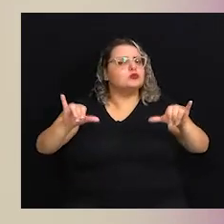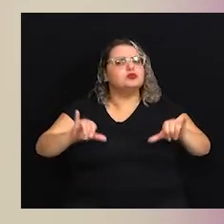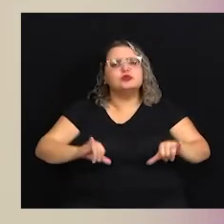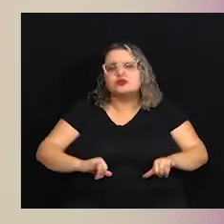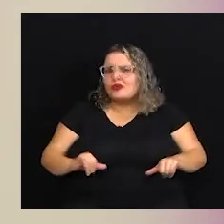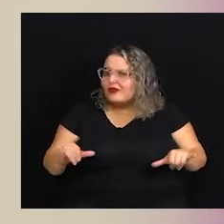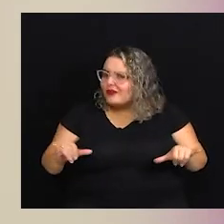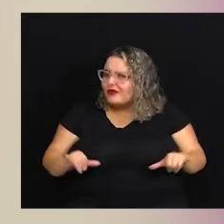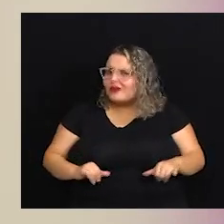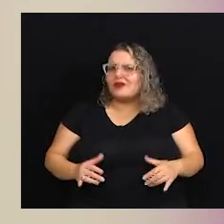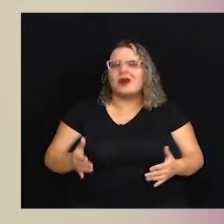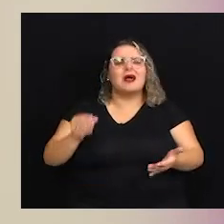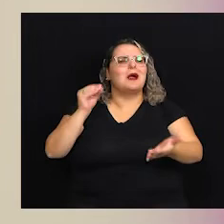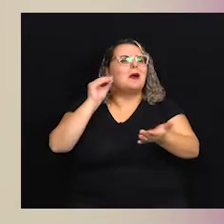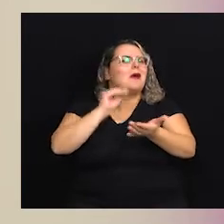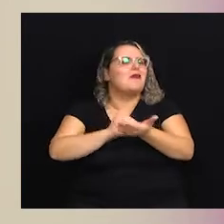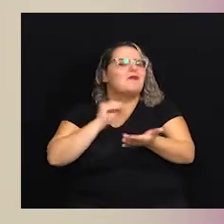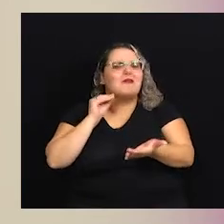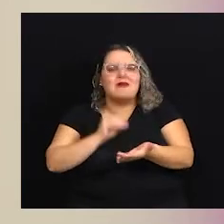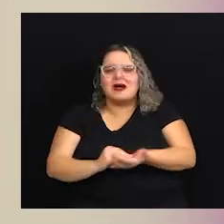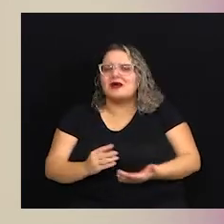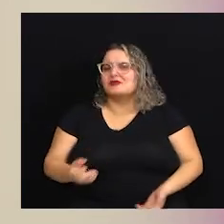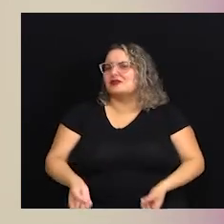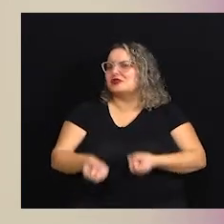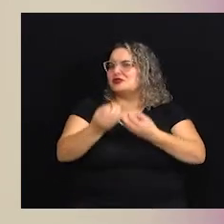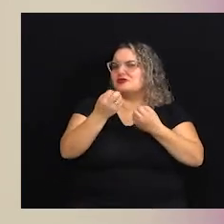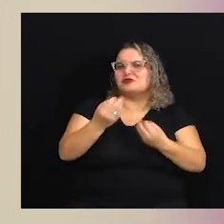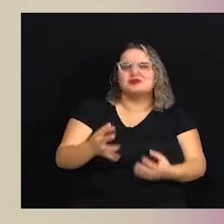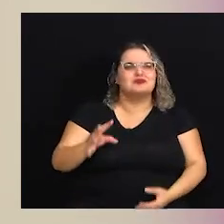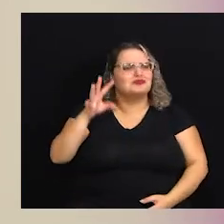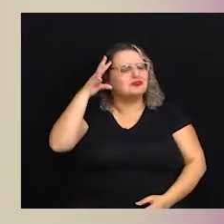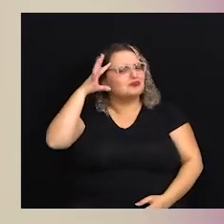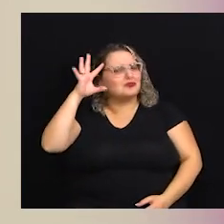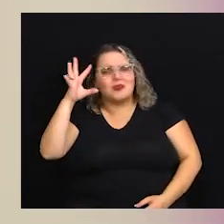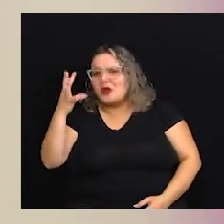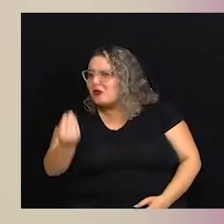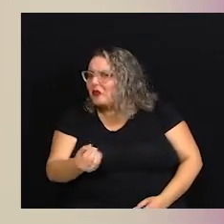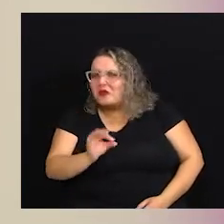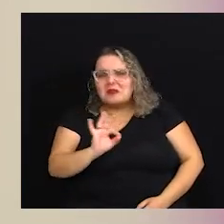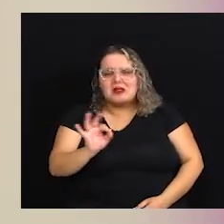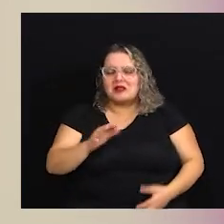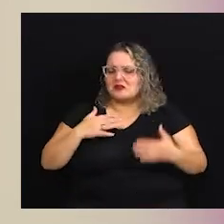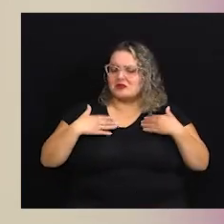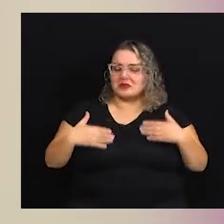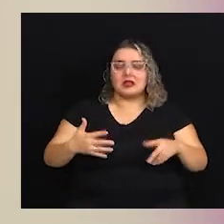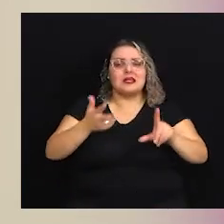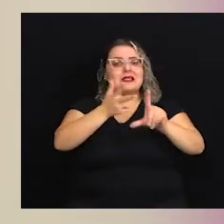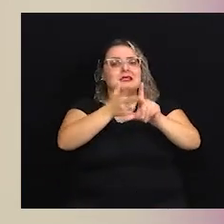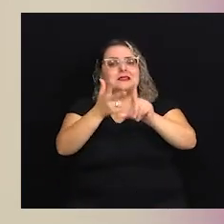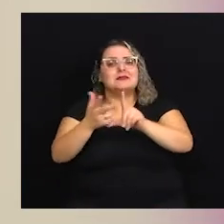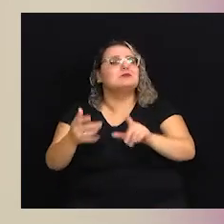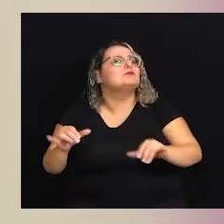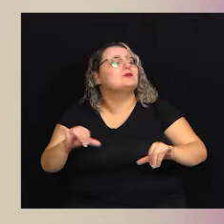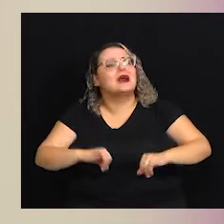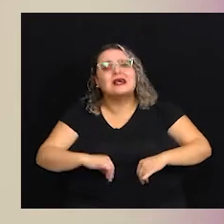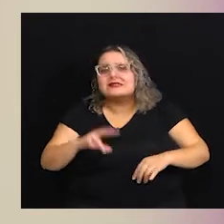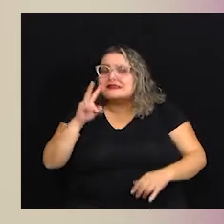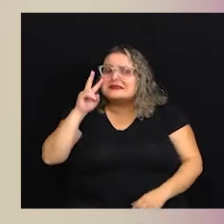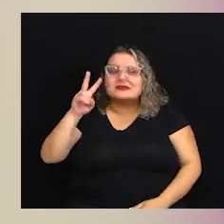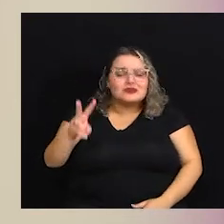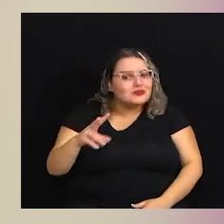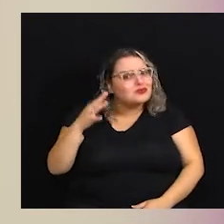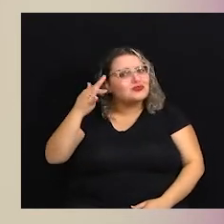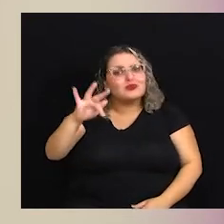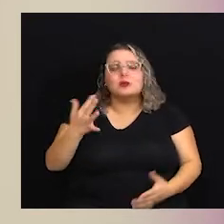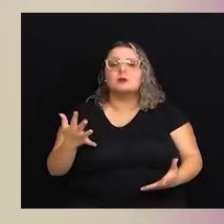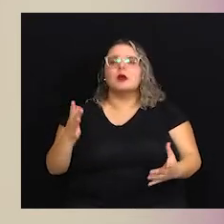muito sofrimento, muita má informação, muito desconhecimento, a mulher não entendendo o corpo. E cada live que eu fazia, eu via mais dor, eu via mais